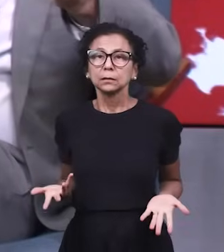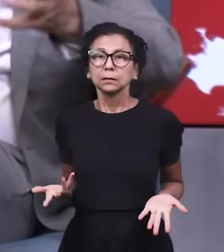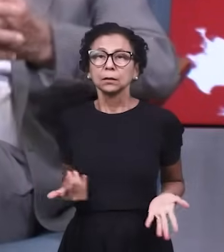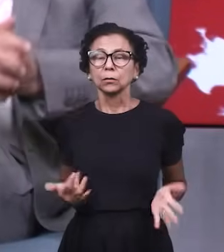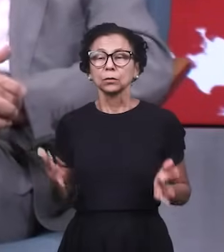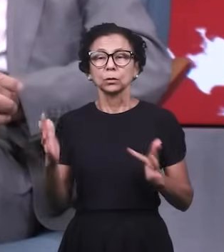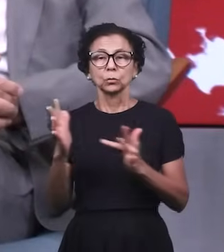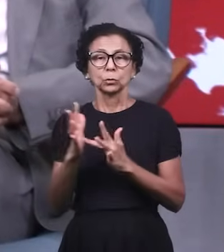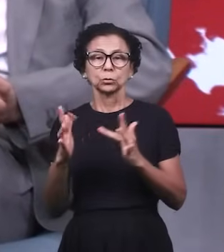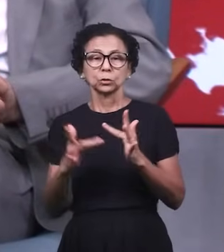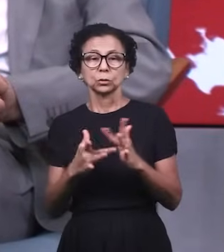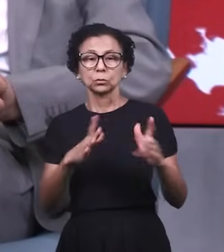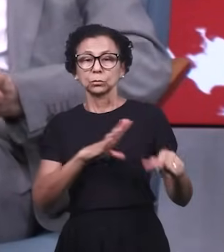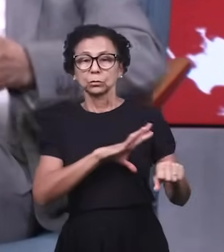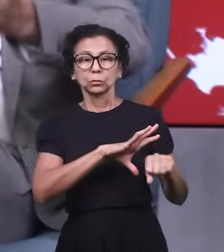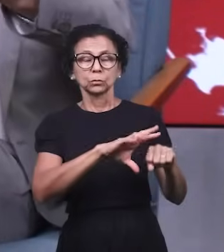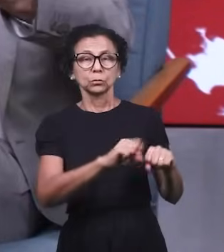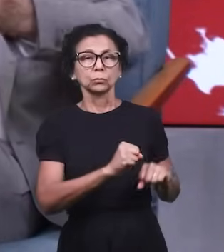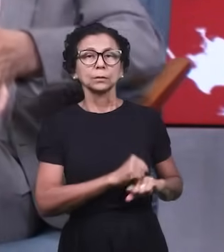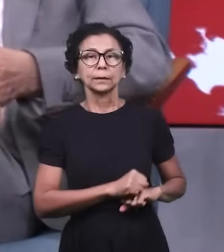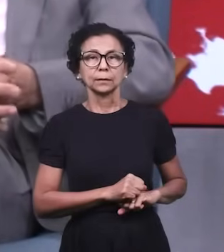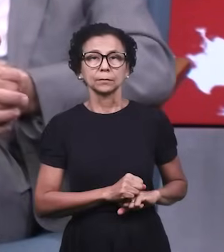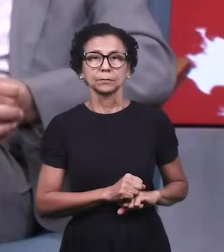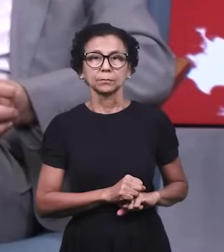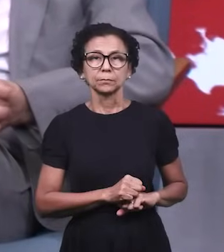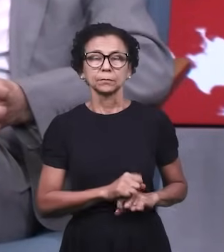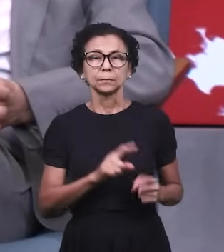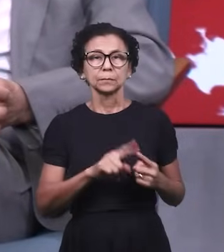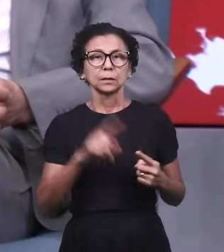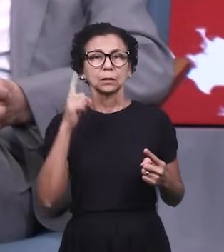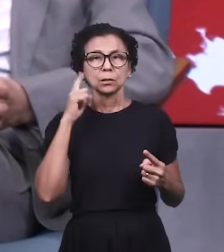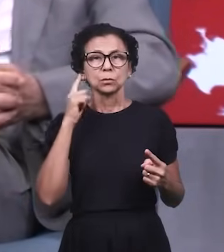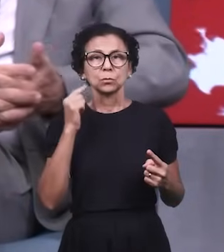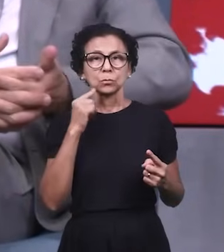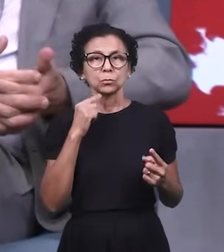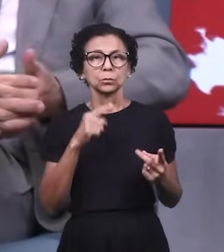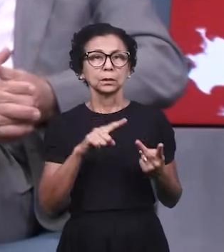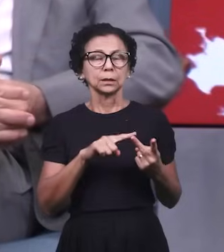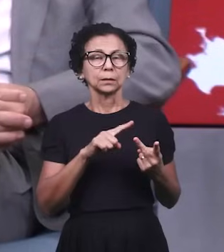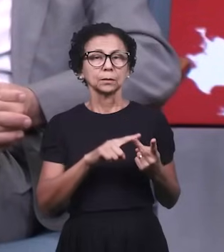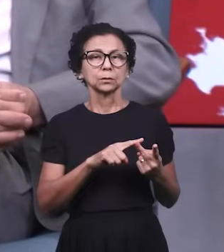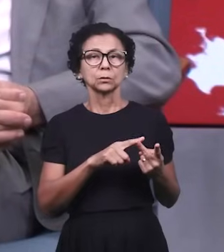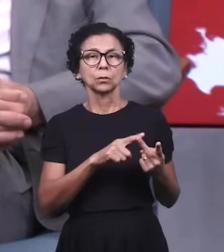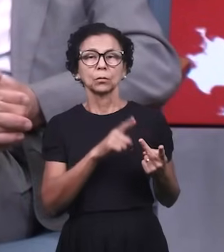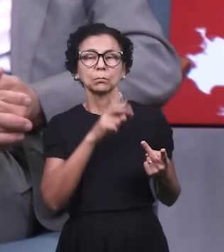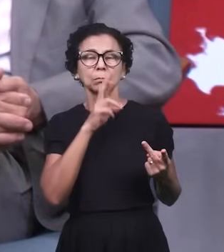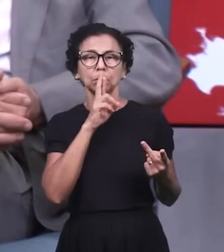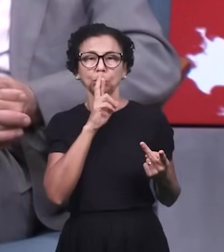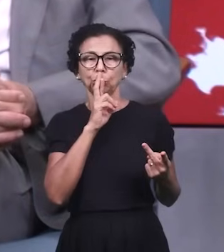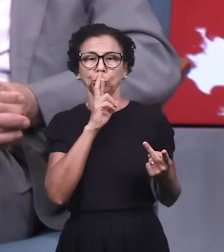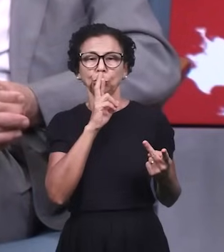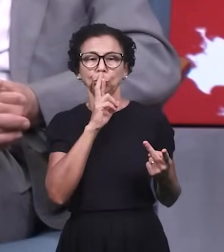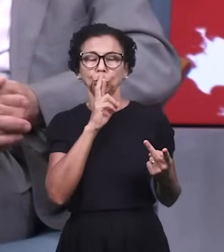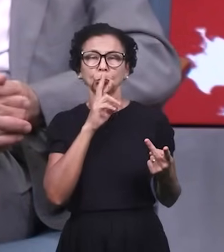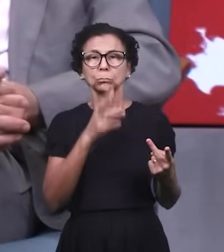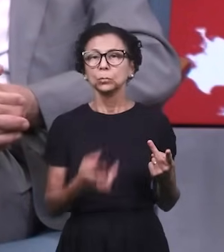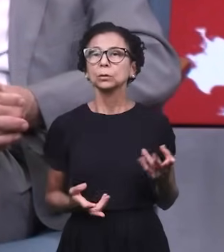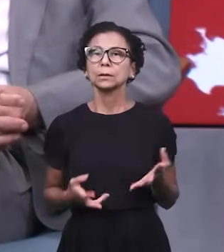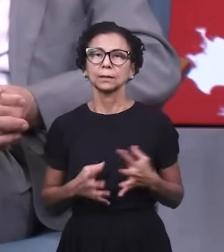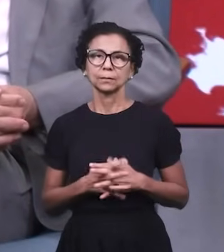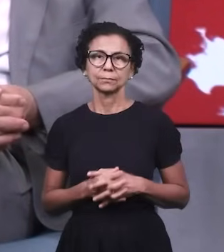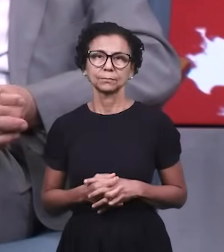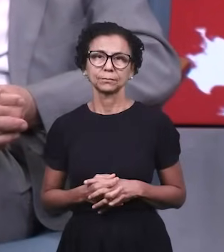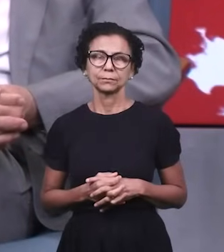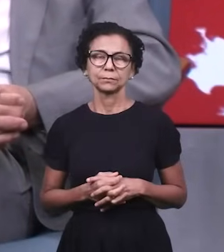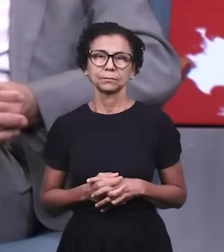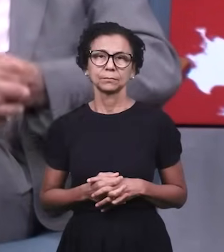Ele abre o ouvido para que ele possa ouvir. O homem, sem uma experiência com Deus, ele não ouve a voz